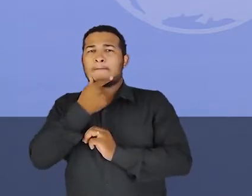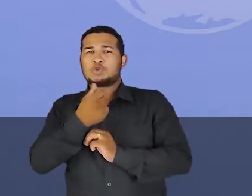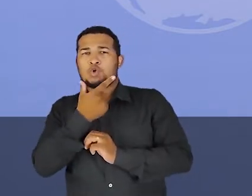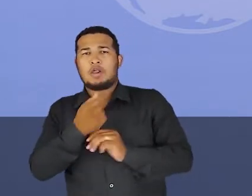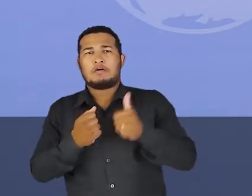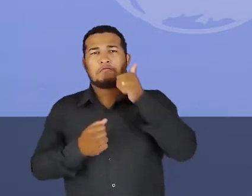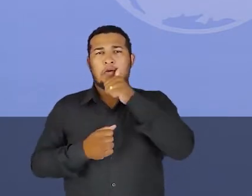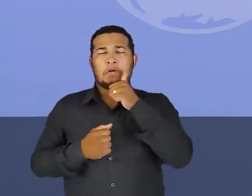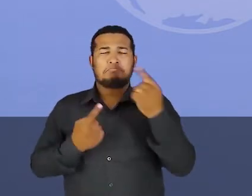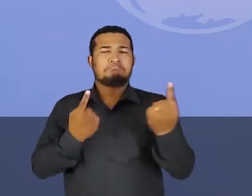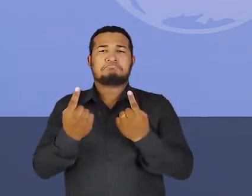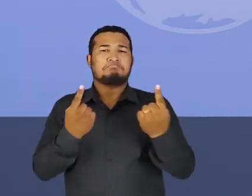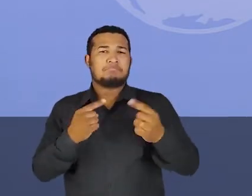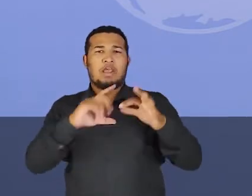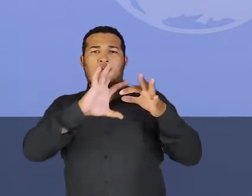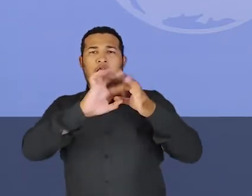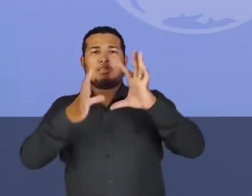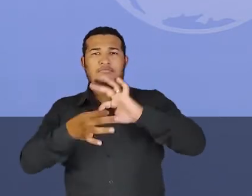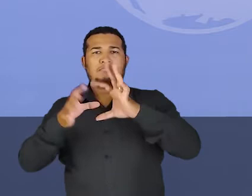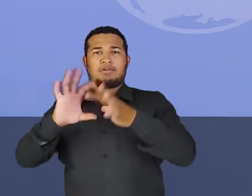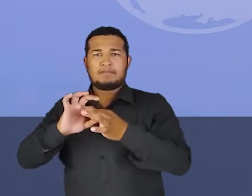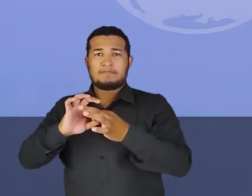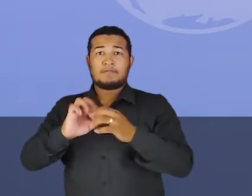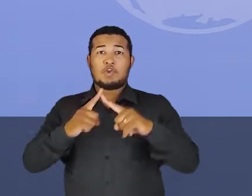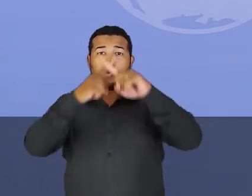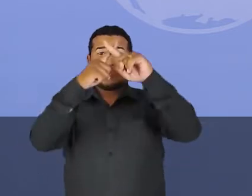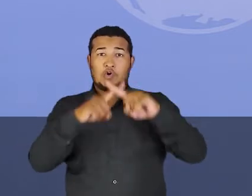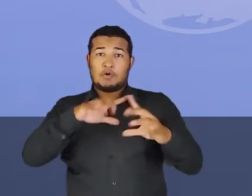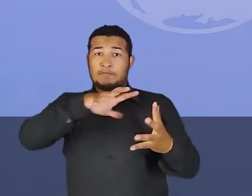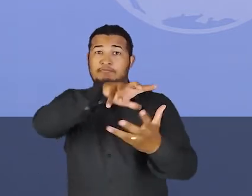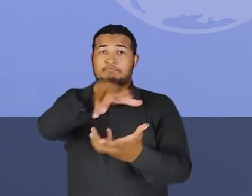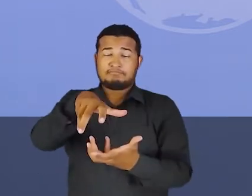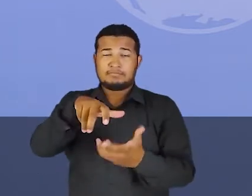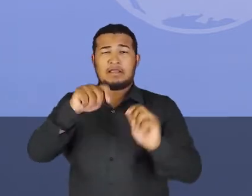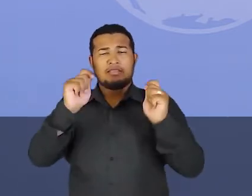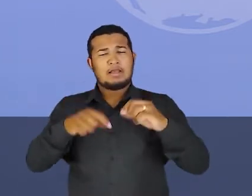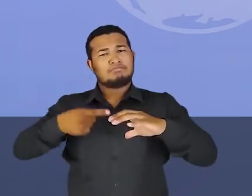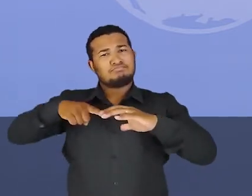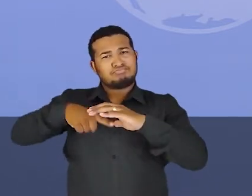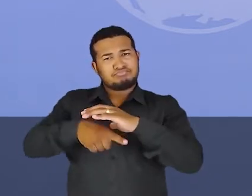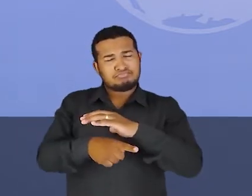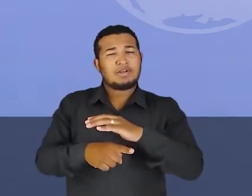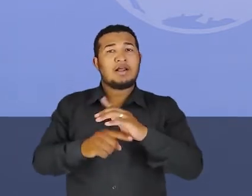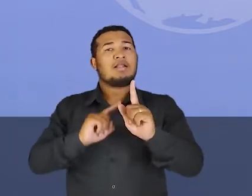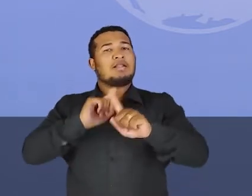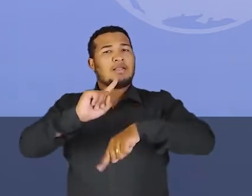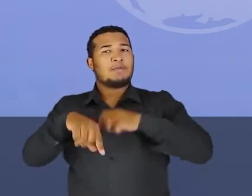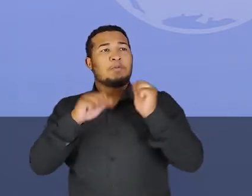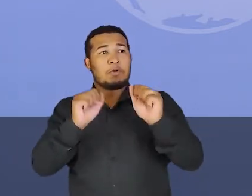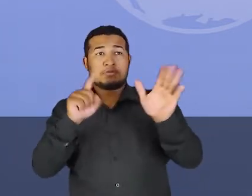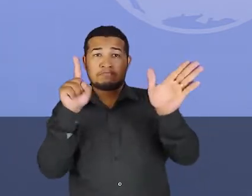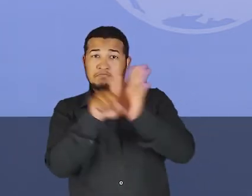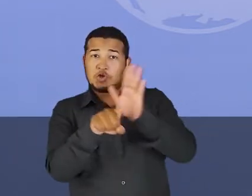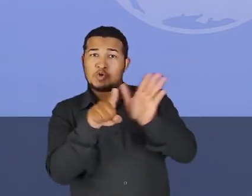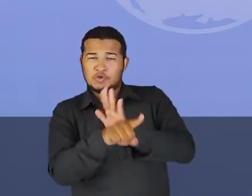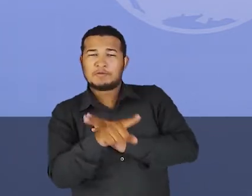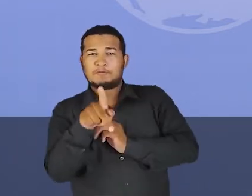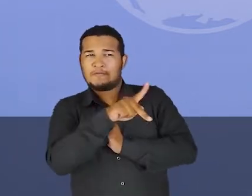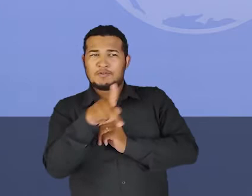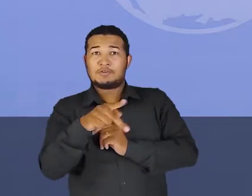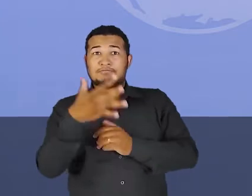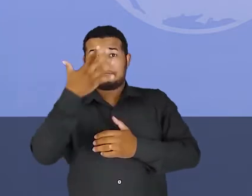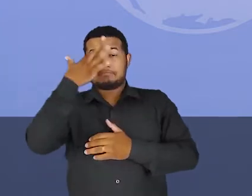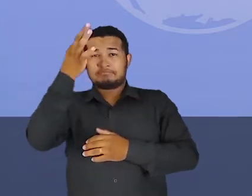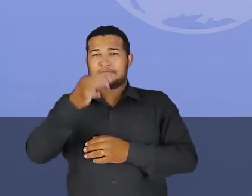no handebol, nas Olimpíadas, na Copa do Mundo. Então nós podemos aprofundar um pouco mais e depois você pode perguntar ao seu professor, que com certeza ele vai estar